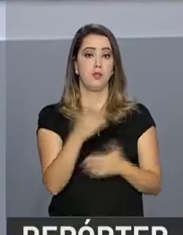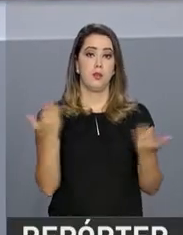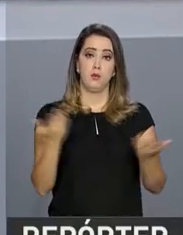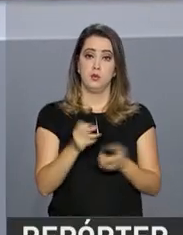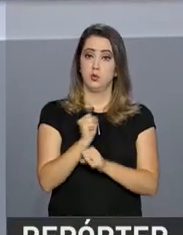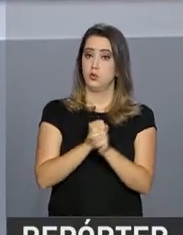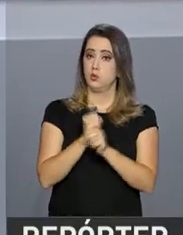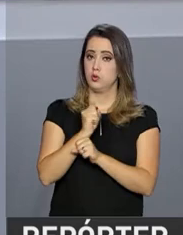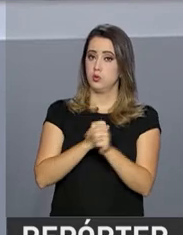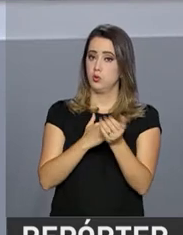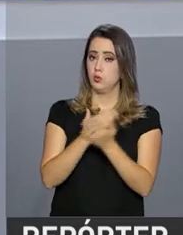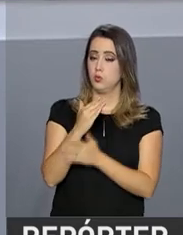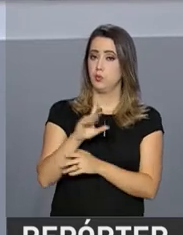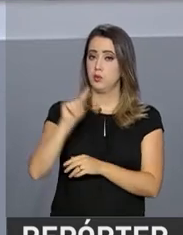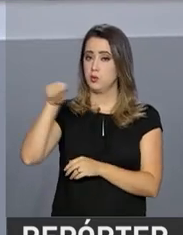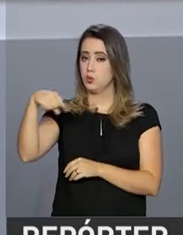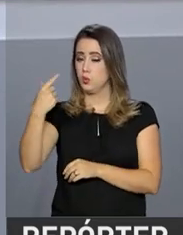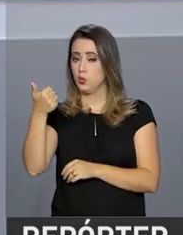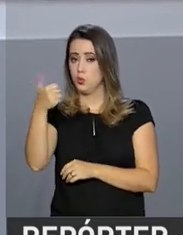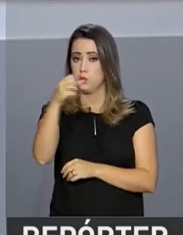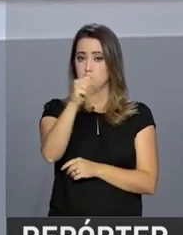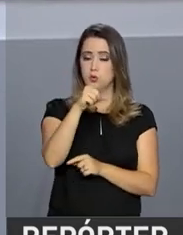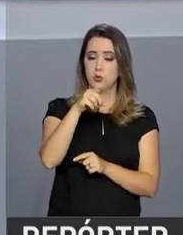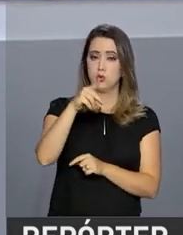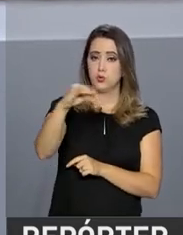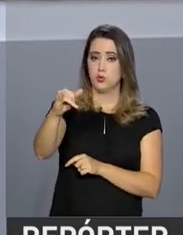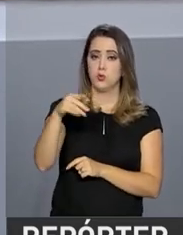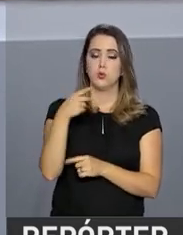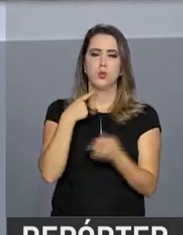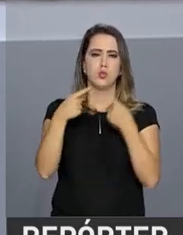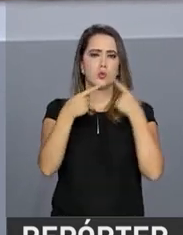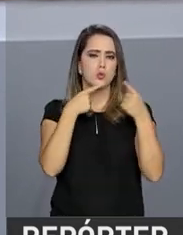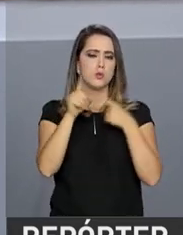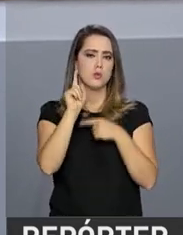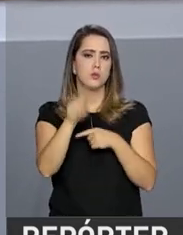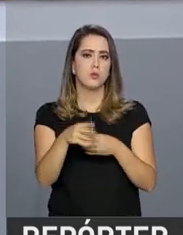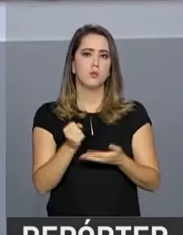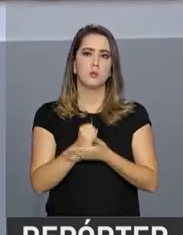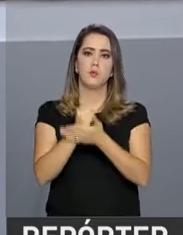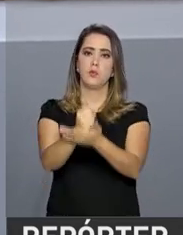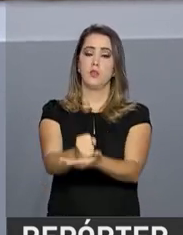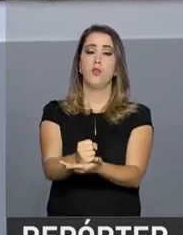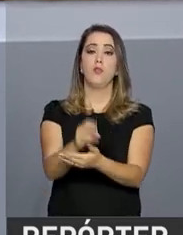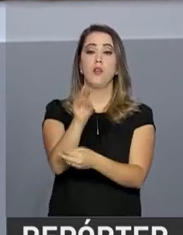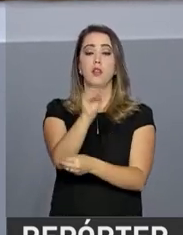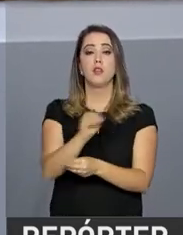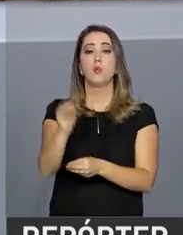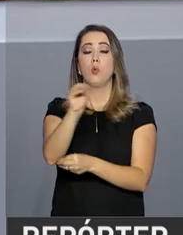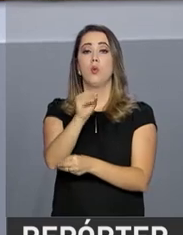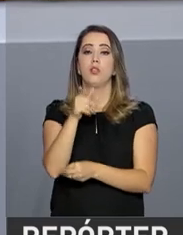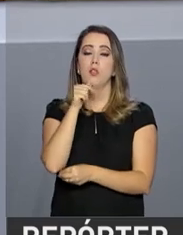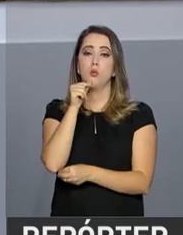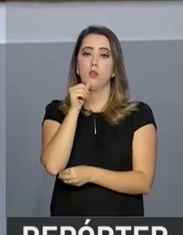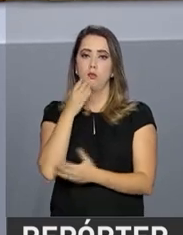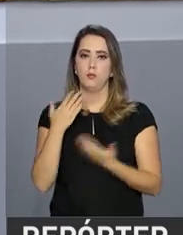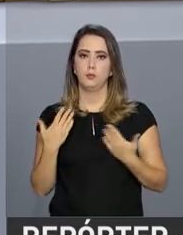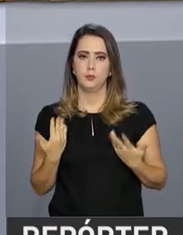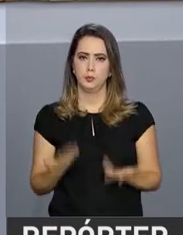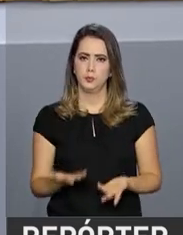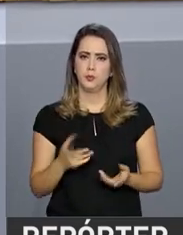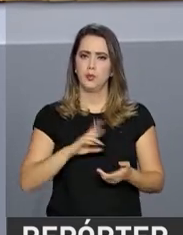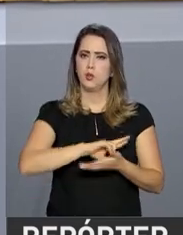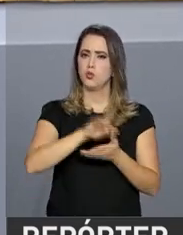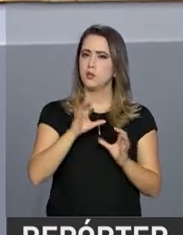da água que começa no próximo dia 18 o debate deve ser concentrado na oferta e na preservação dos recursos hídricos